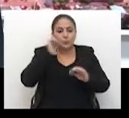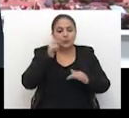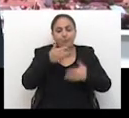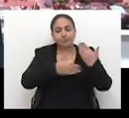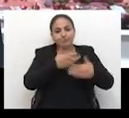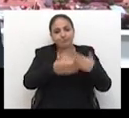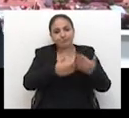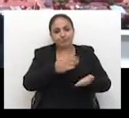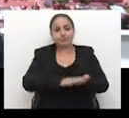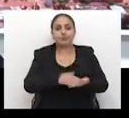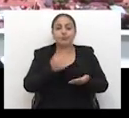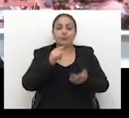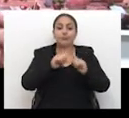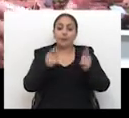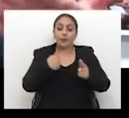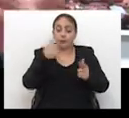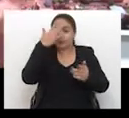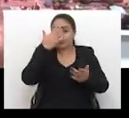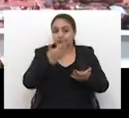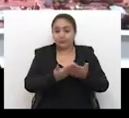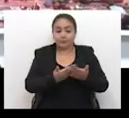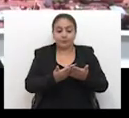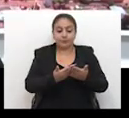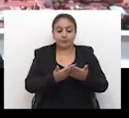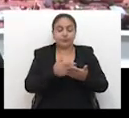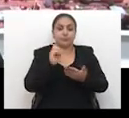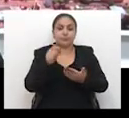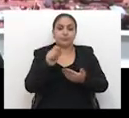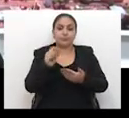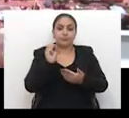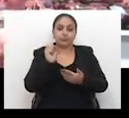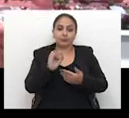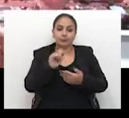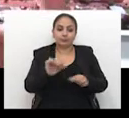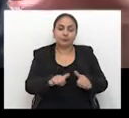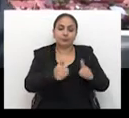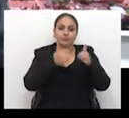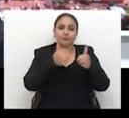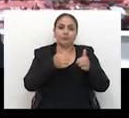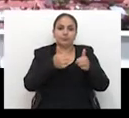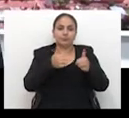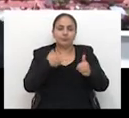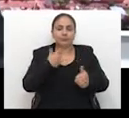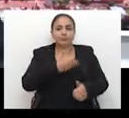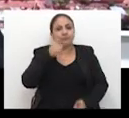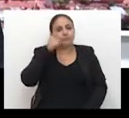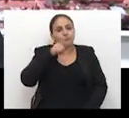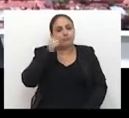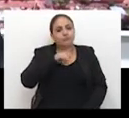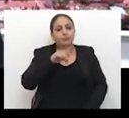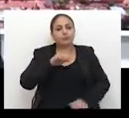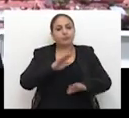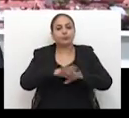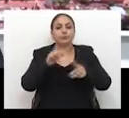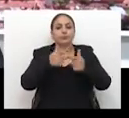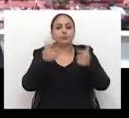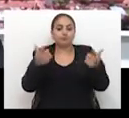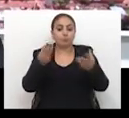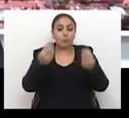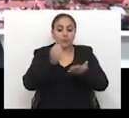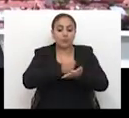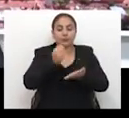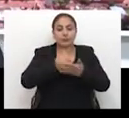prosseguir adiante mas enfim eu acredito muito que se isso melhorar mas não poder ter muito mais